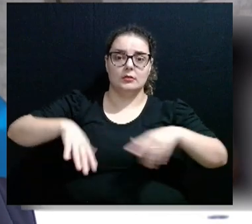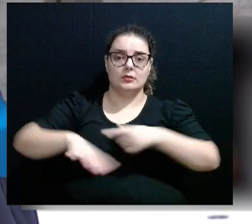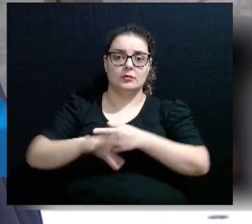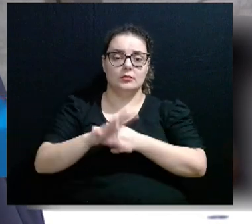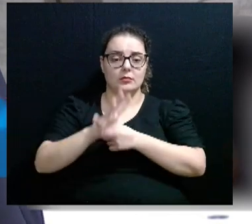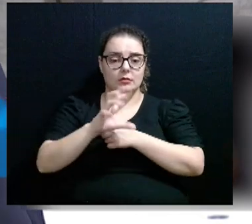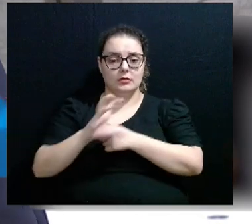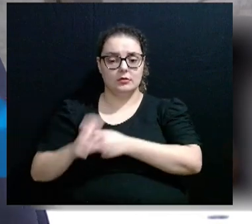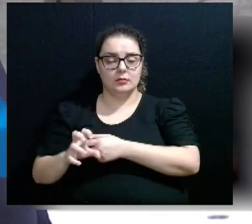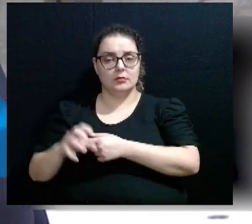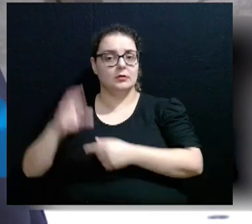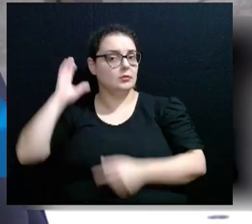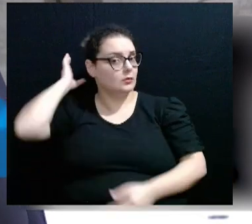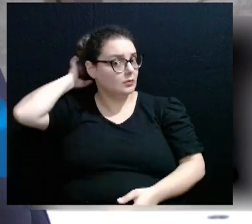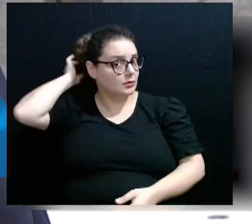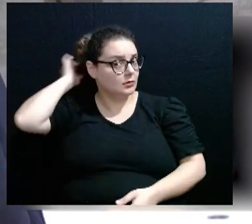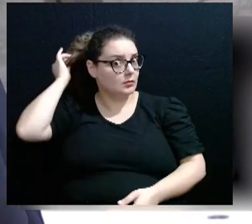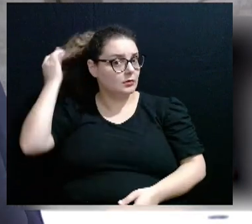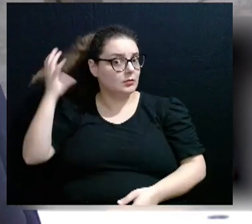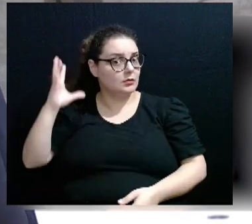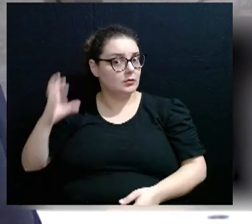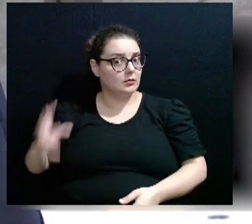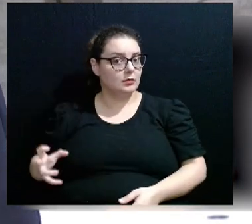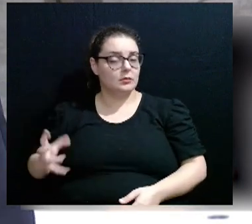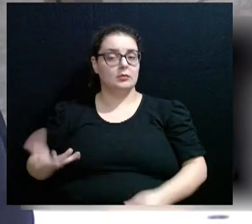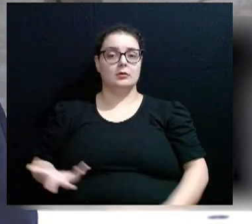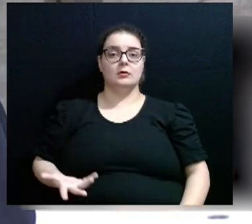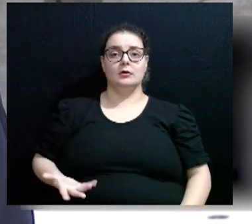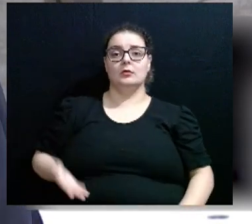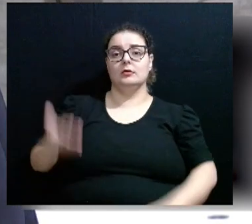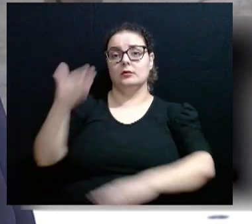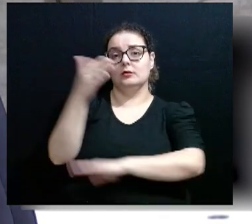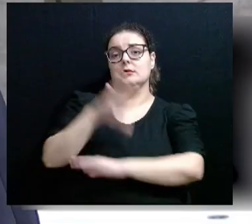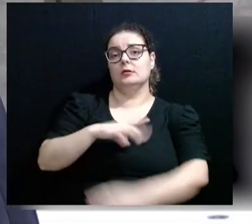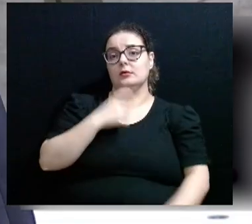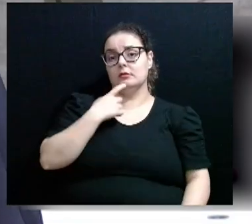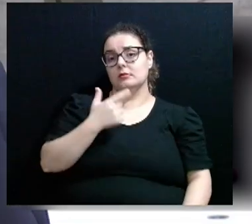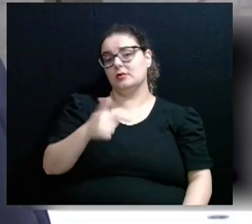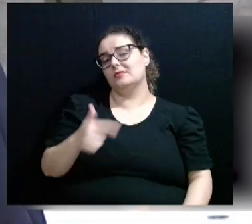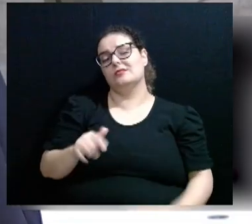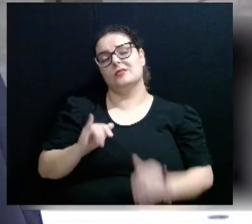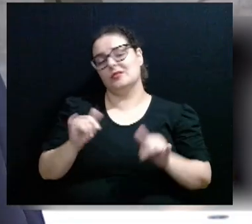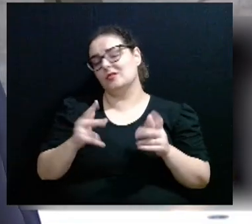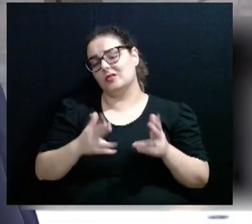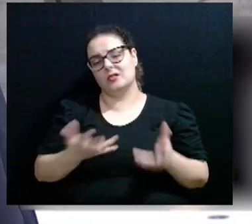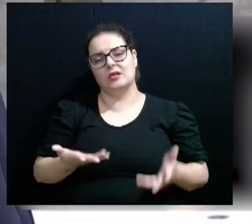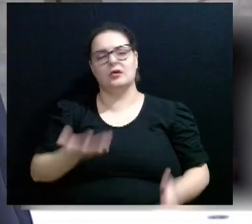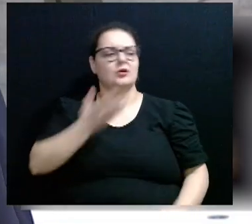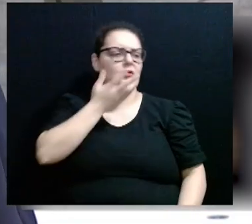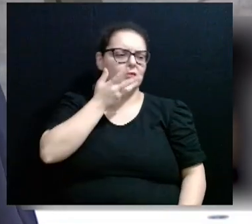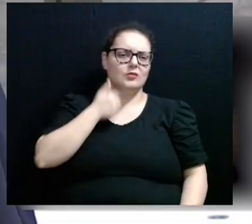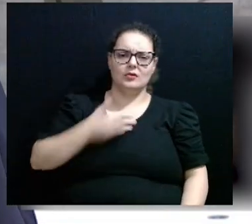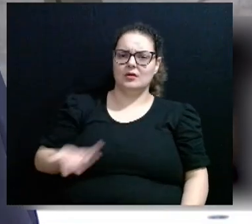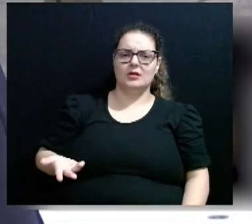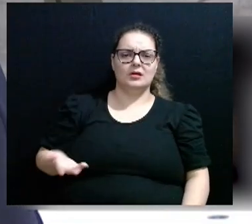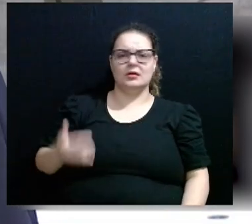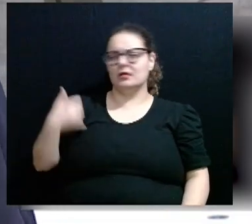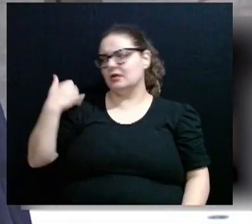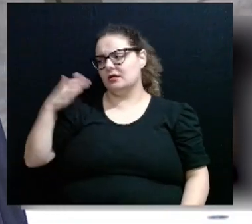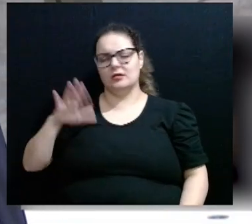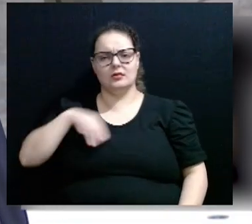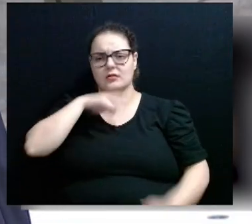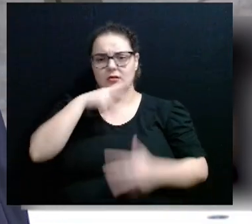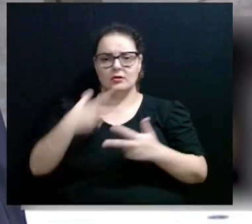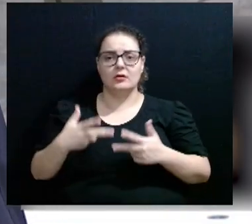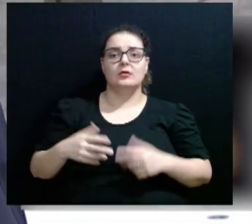Campinas. E para que a gente não veja mais notícias como essa, seja com criança, com adulto, com animais, mas o dispositivo tem que existir,